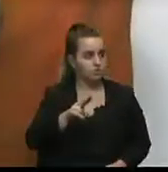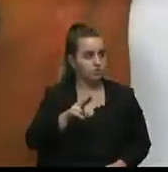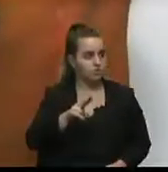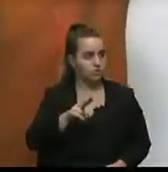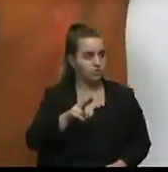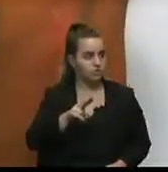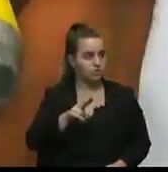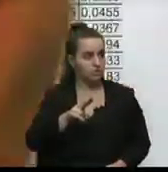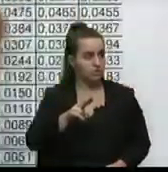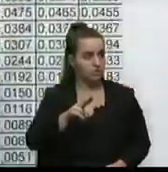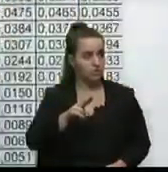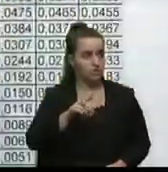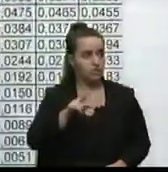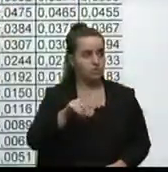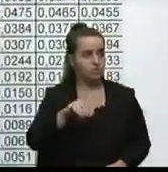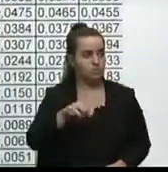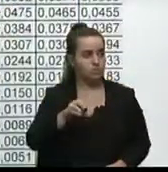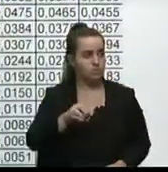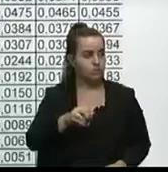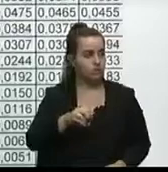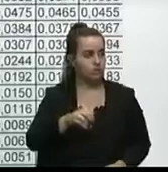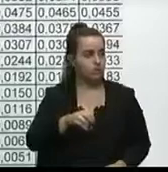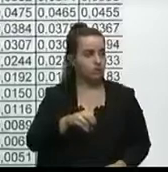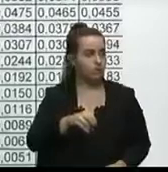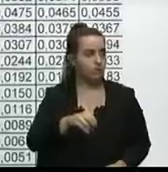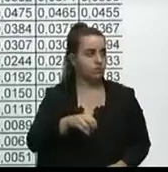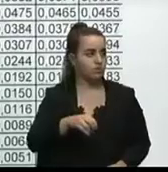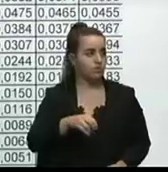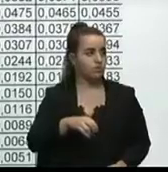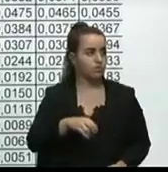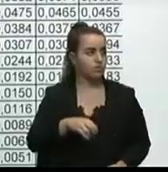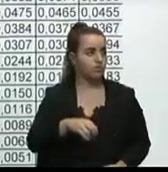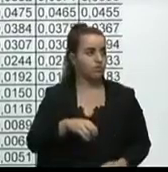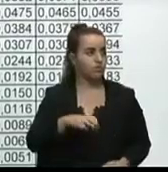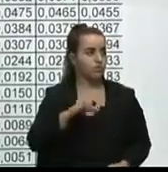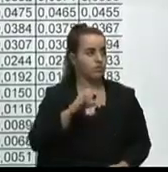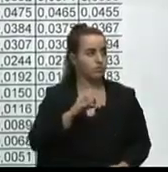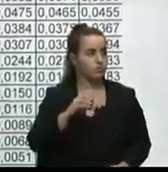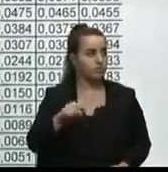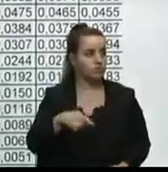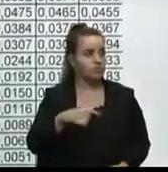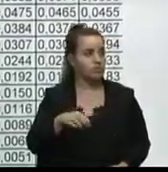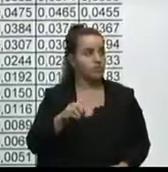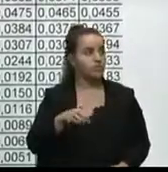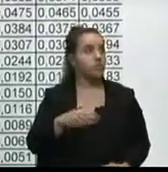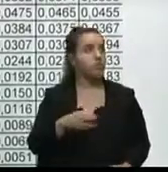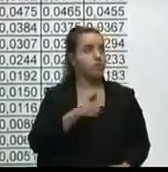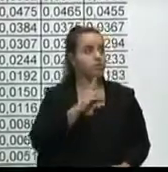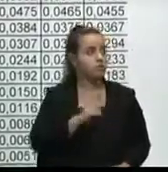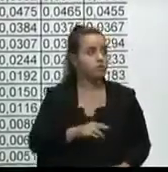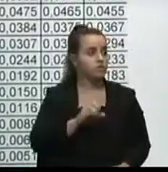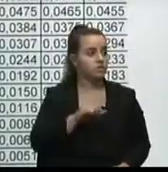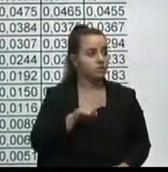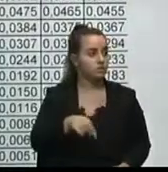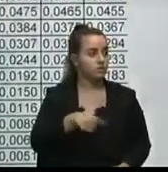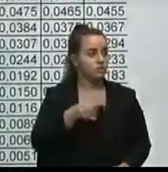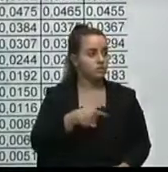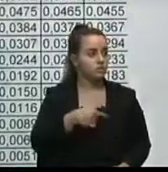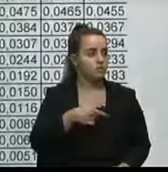com o zero na coluna. Qual o valor obtido?